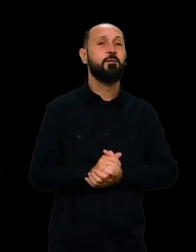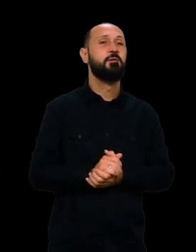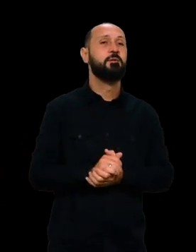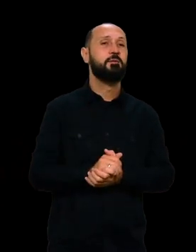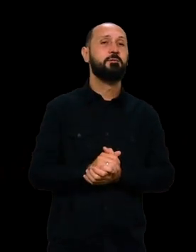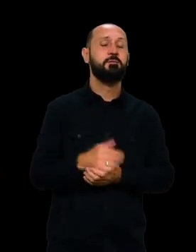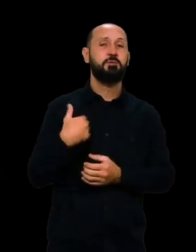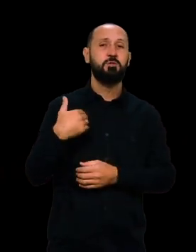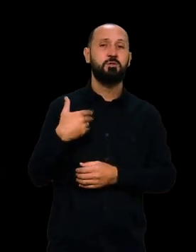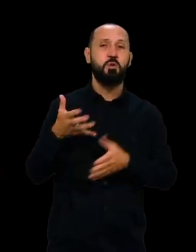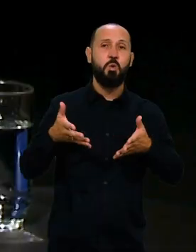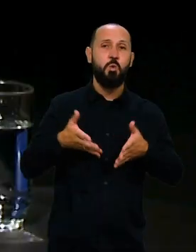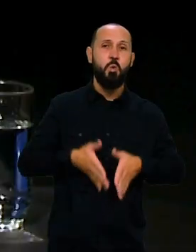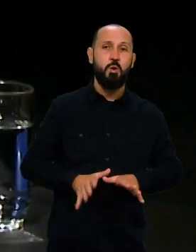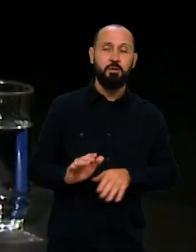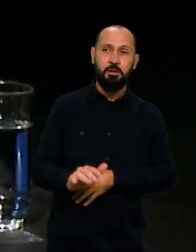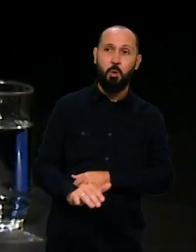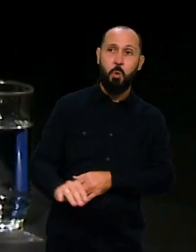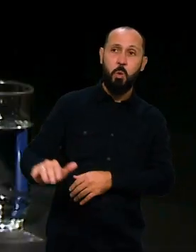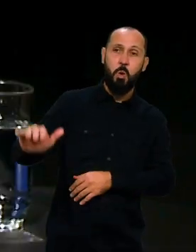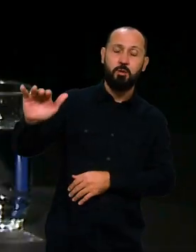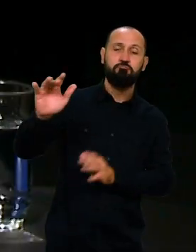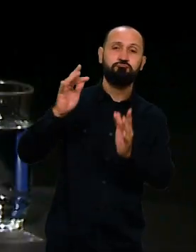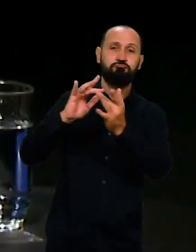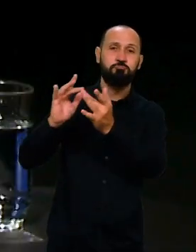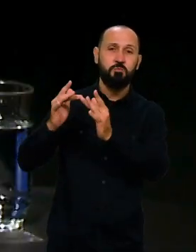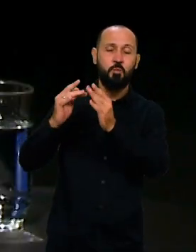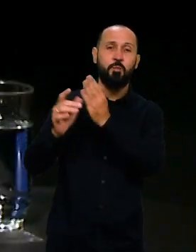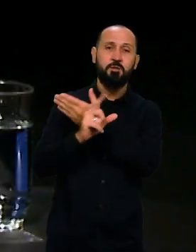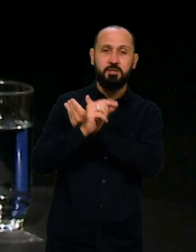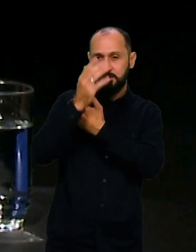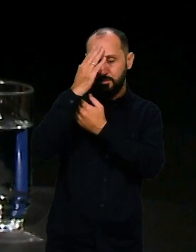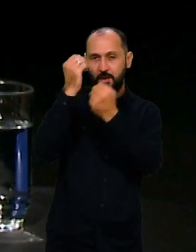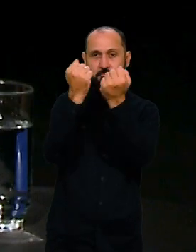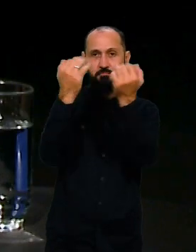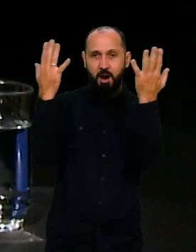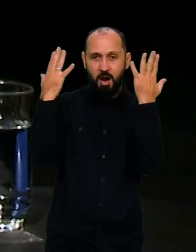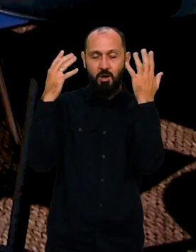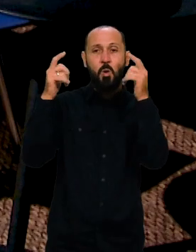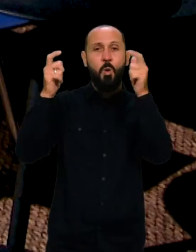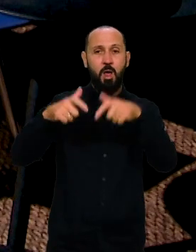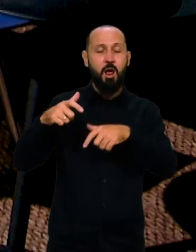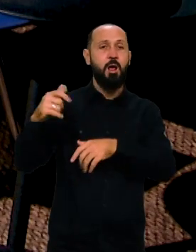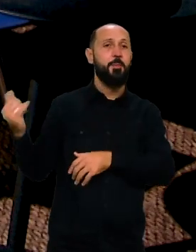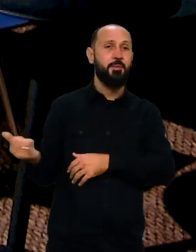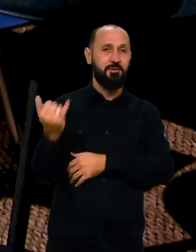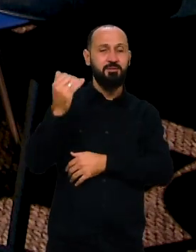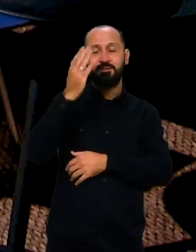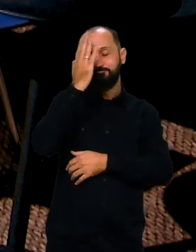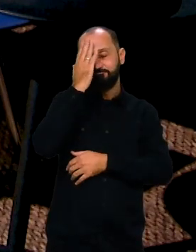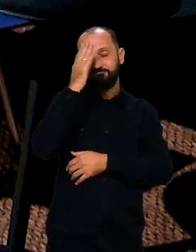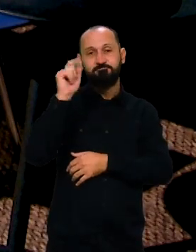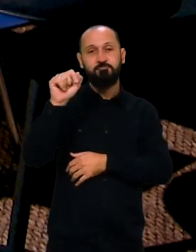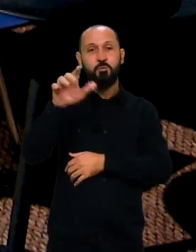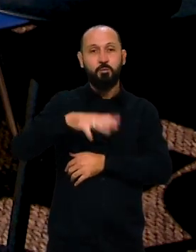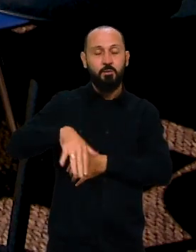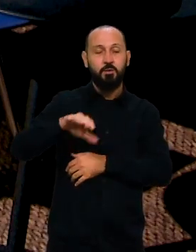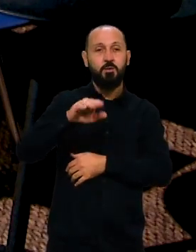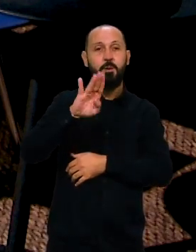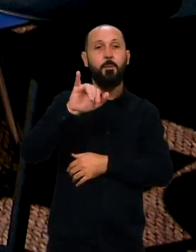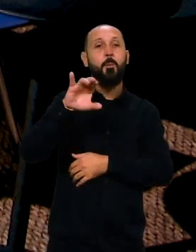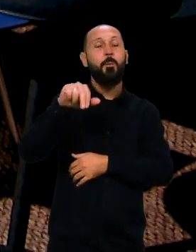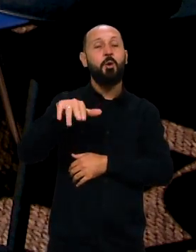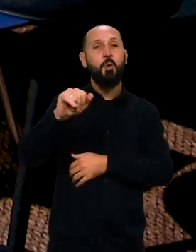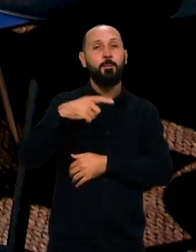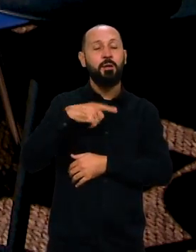Como estado encantado do Pantanal. E eu cresci no Pantanal. Eu já cresci sabendo que a natureza, que o ambiente importa. Eu já